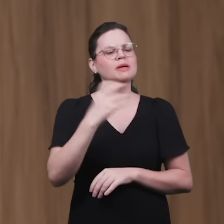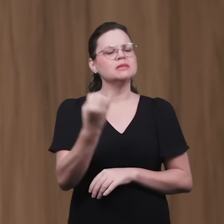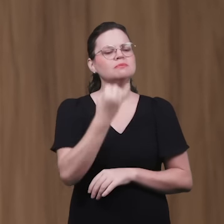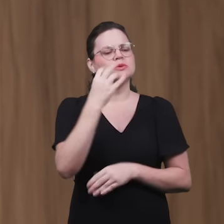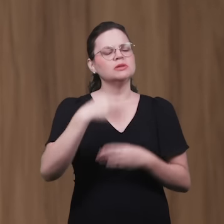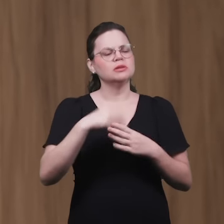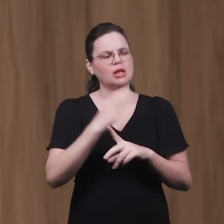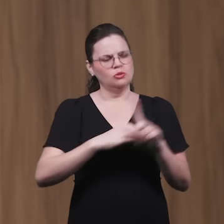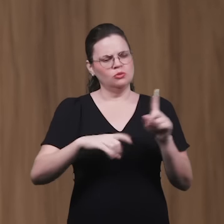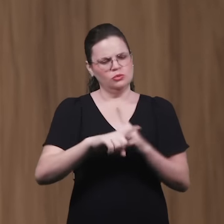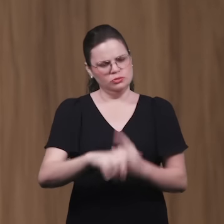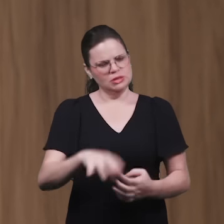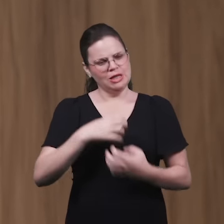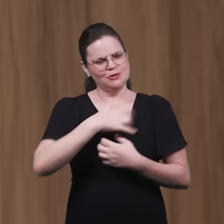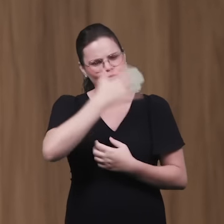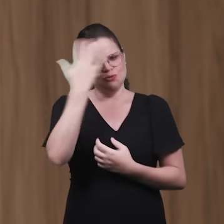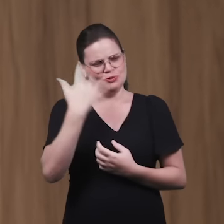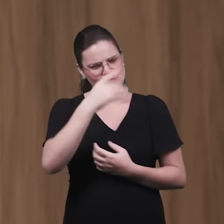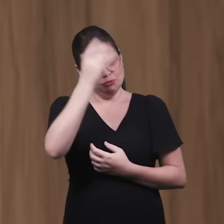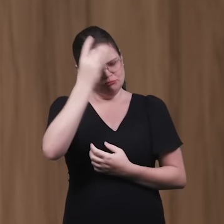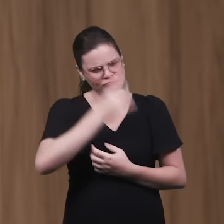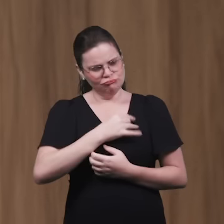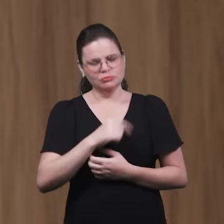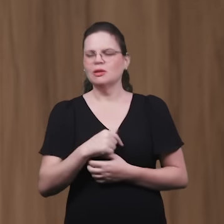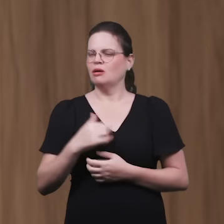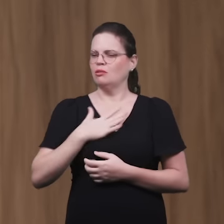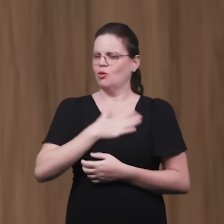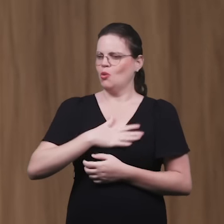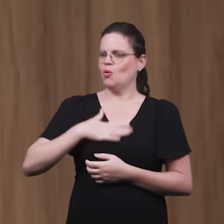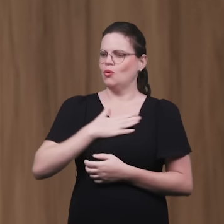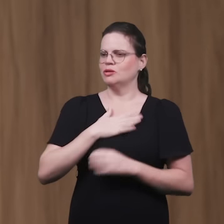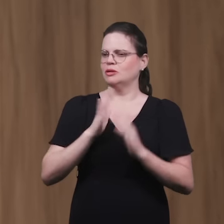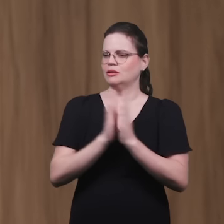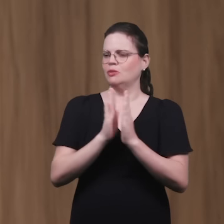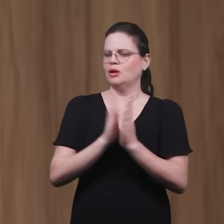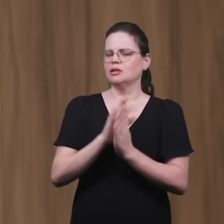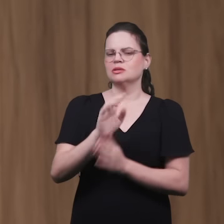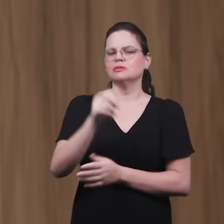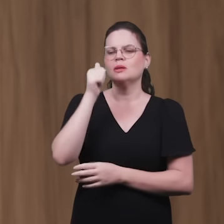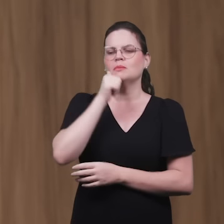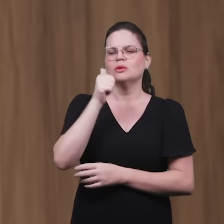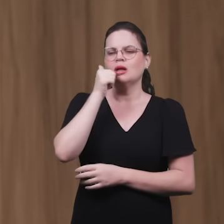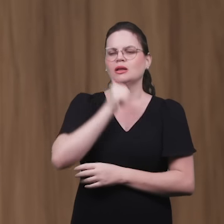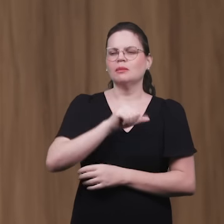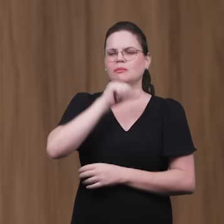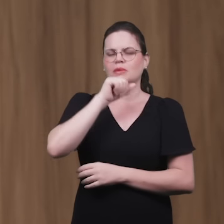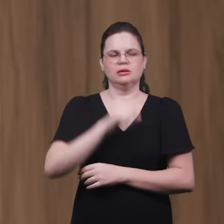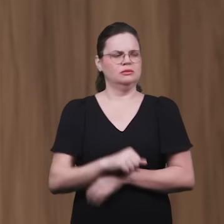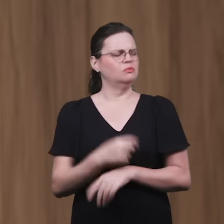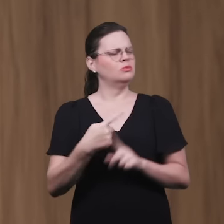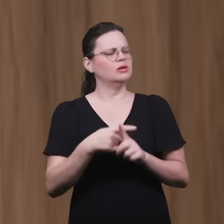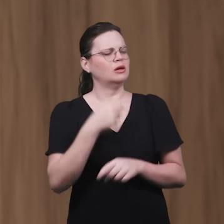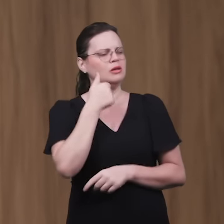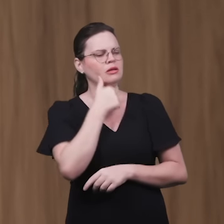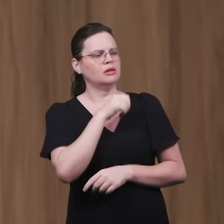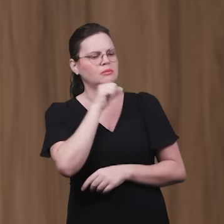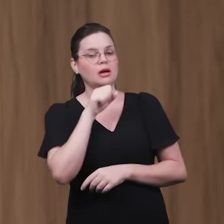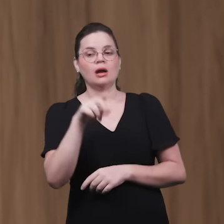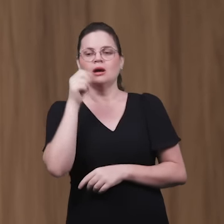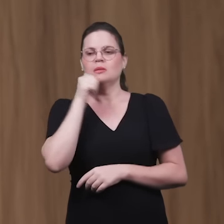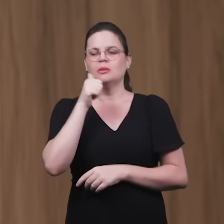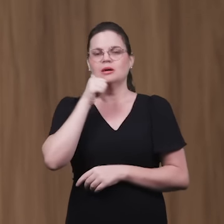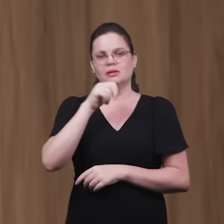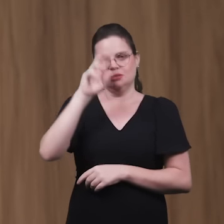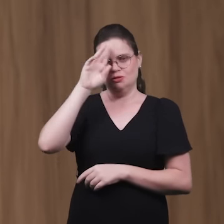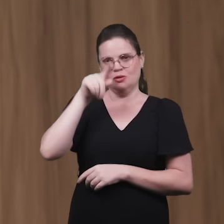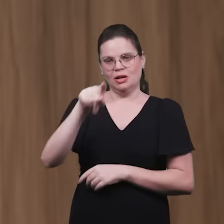culto, se ela se sentiu tocada por alguma coisa. Ela disse, olha, eu gostei muito da oração de uma mãe. Uma mãe? Por que uma mãe? Uma senhora que